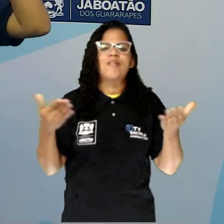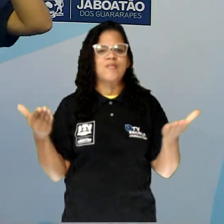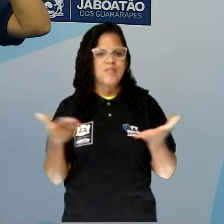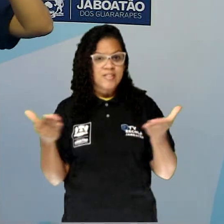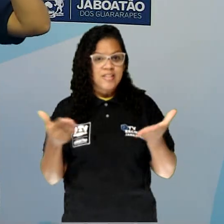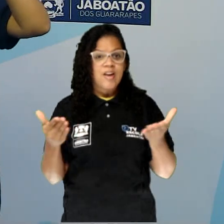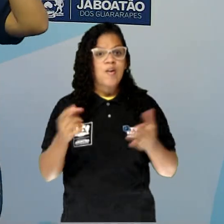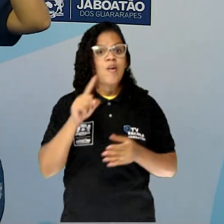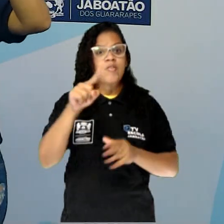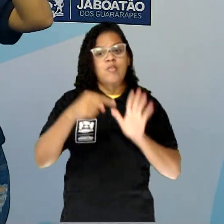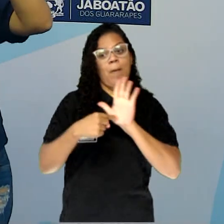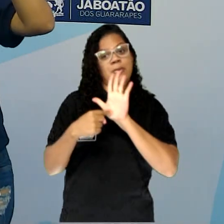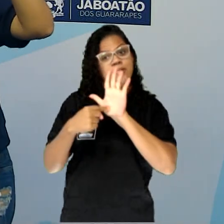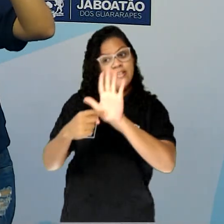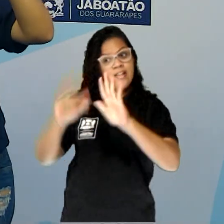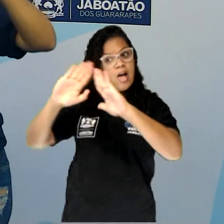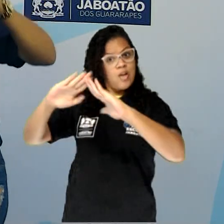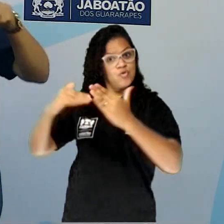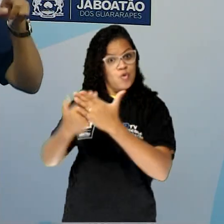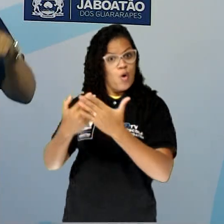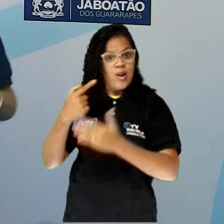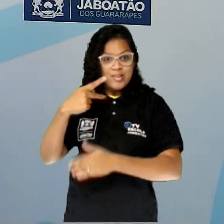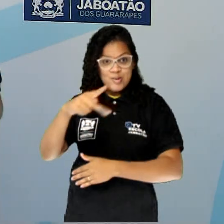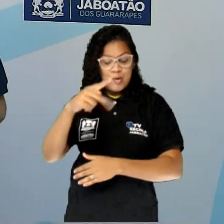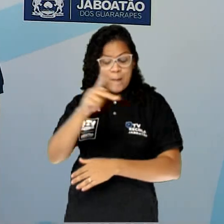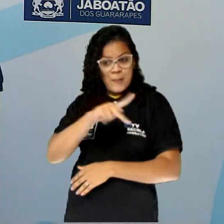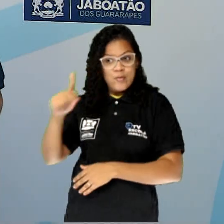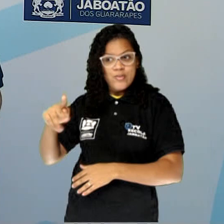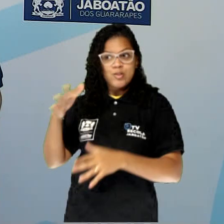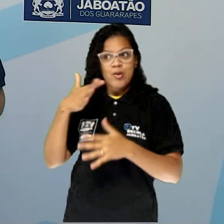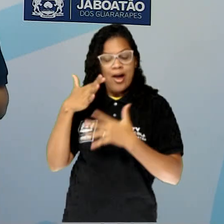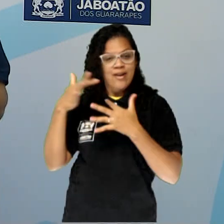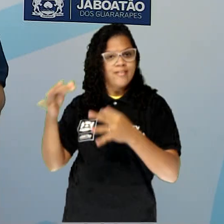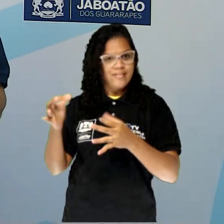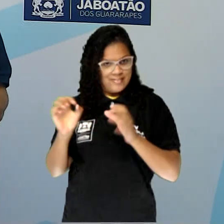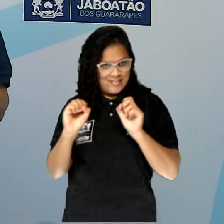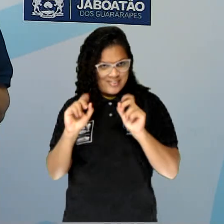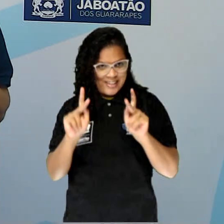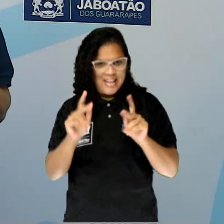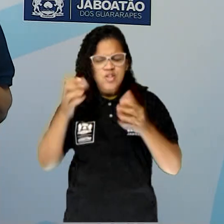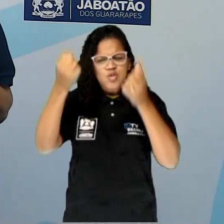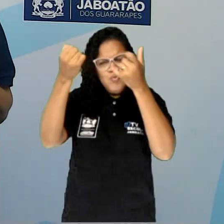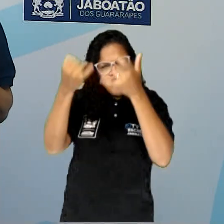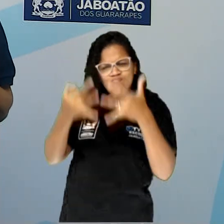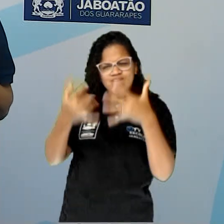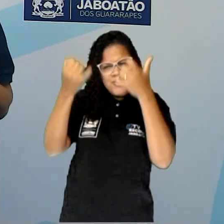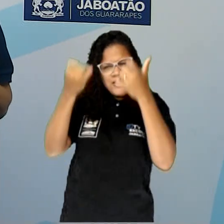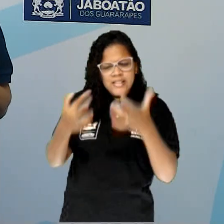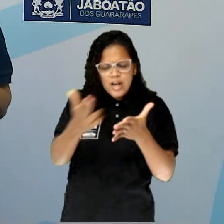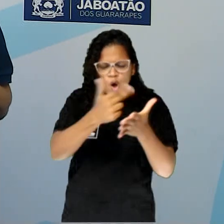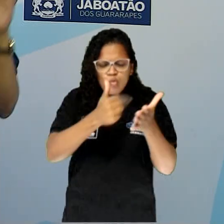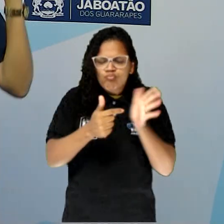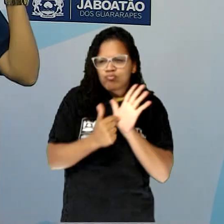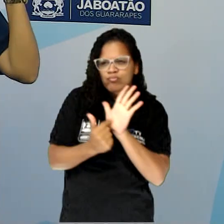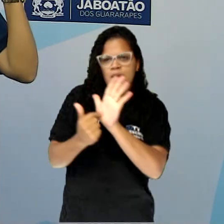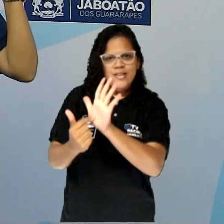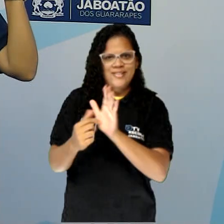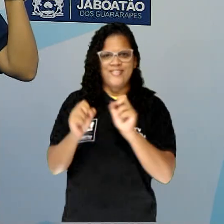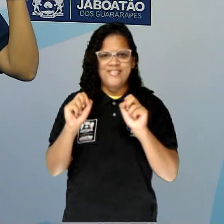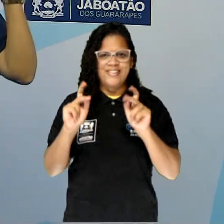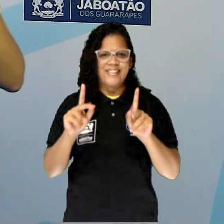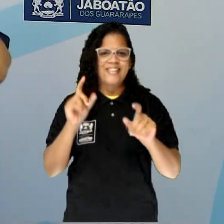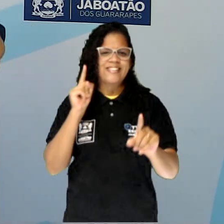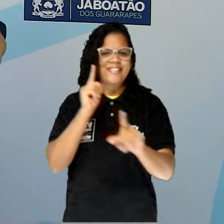vai apresentar na sua escola para sua professora o teu desenho e explica para ela direitinho, tá certo? A gente se encontra